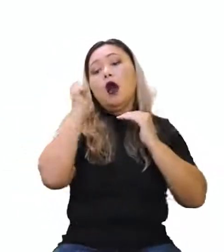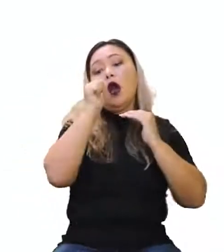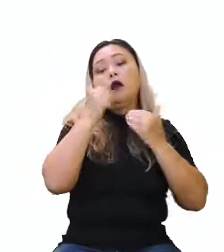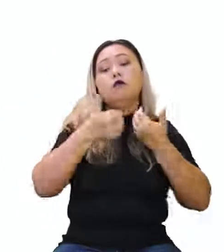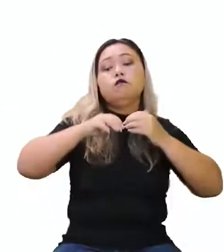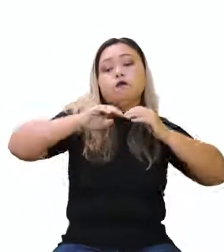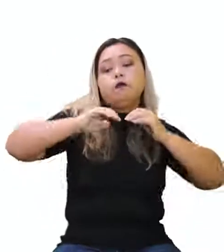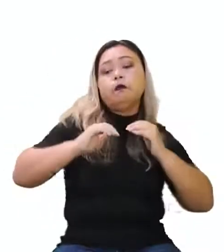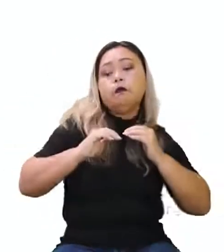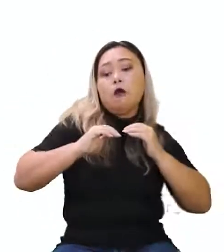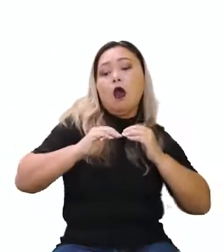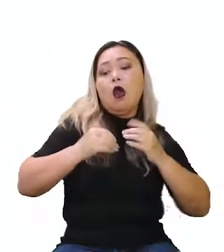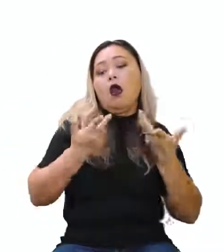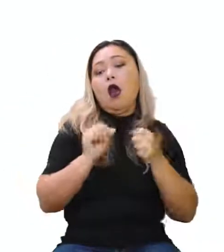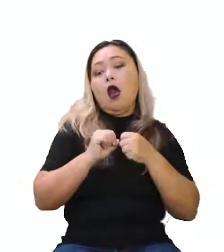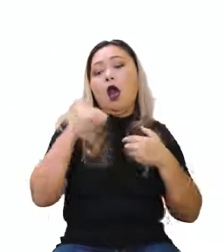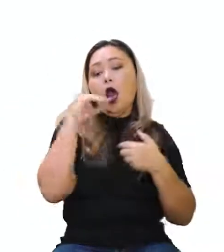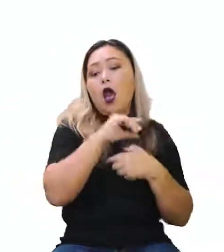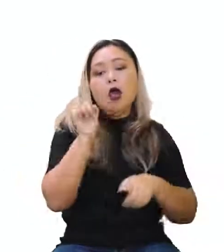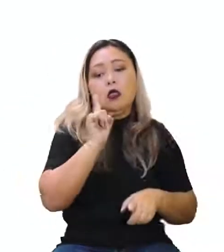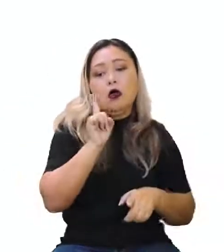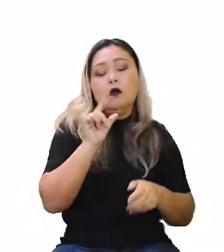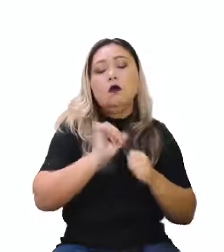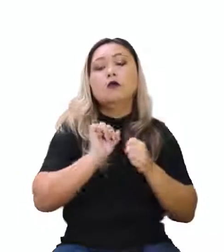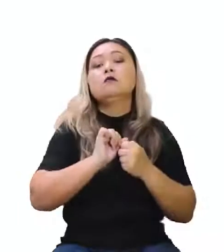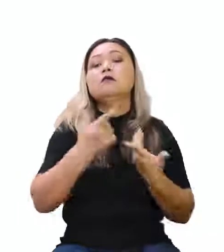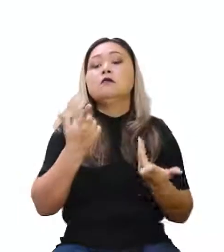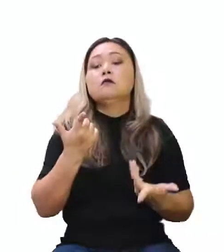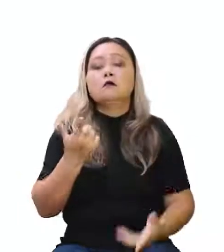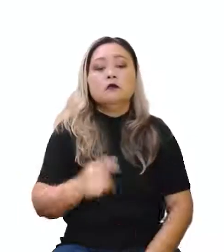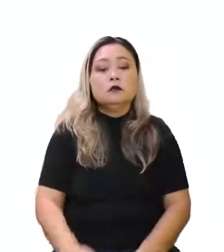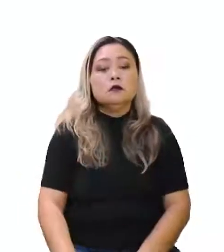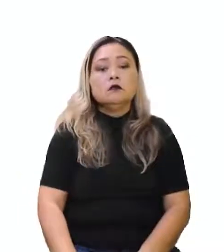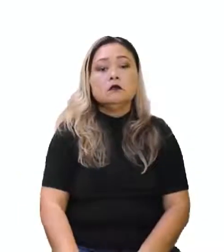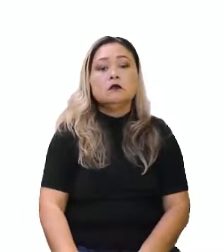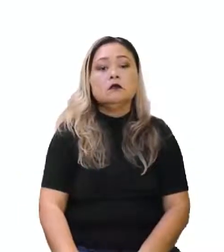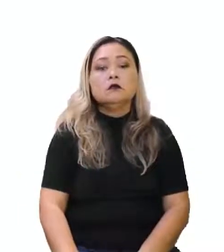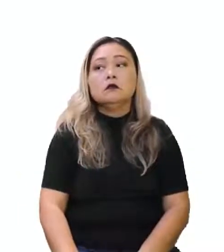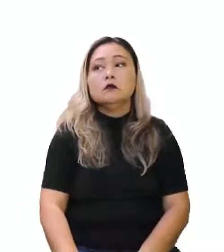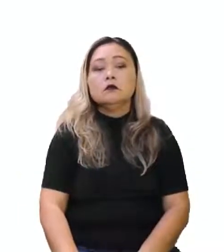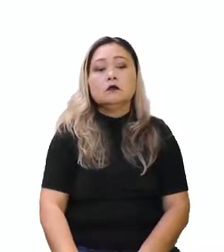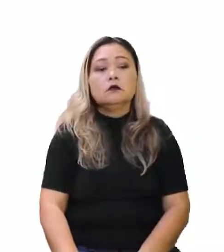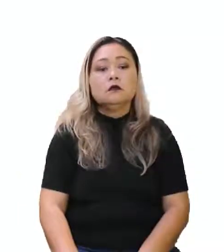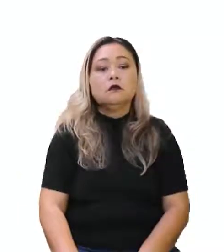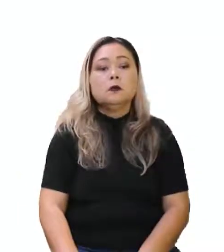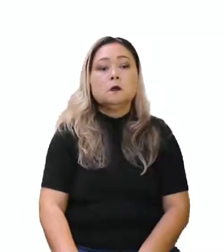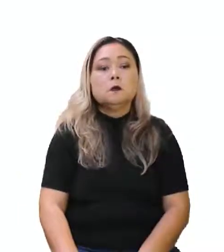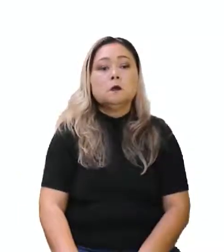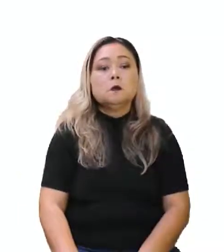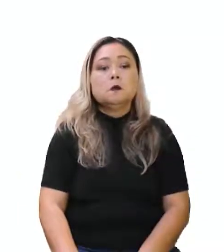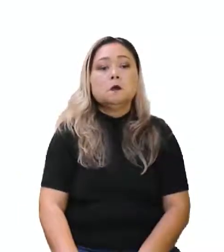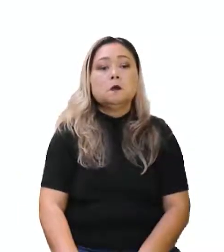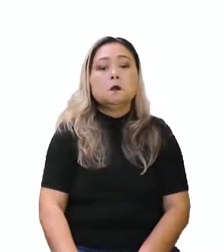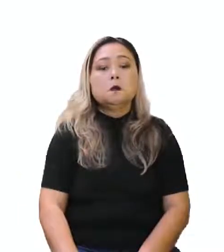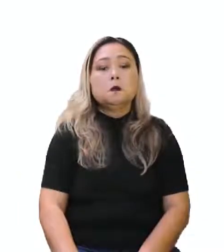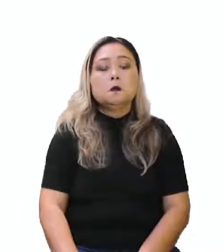para chocar, tá? Leva em consideração isso também. Calma aí, deixa eu ver um negócio aqui. Ah,